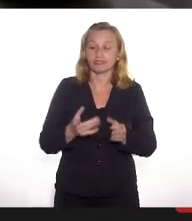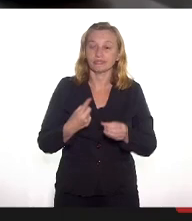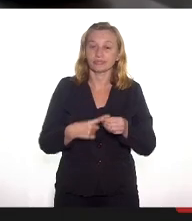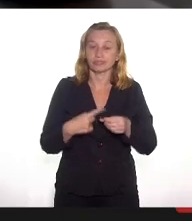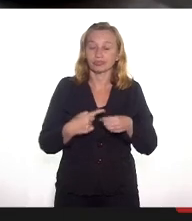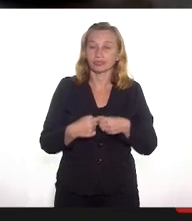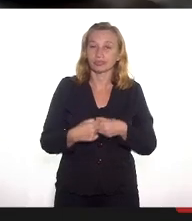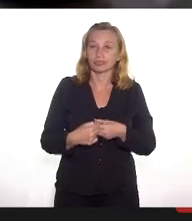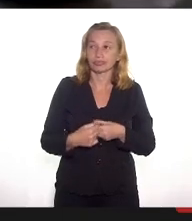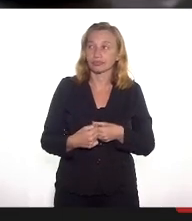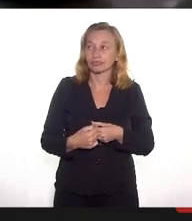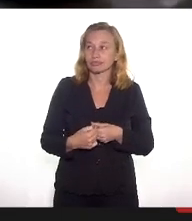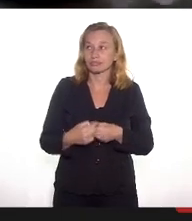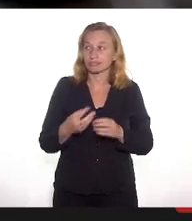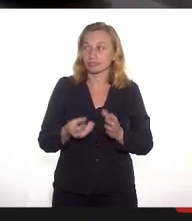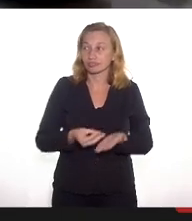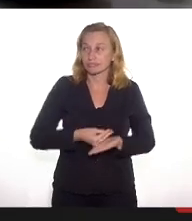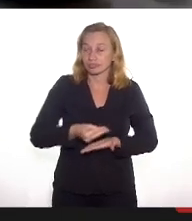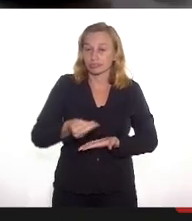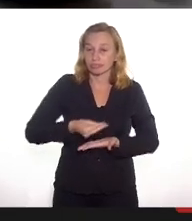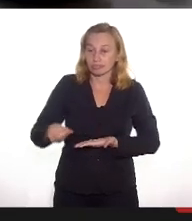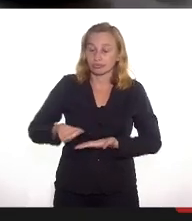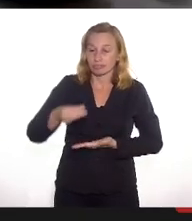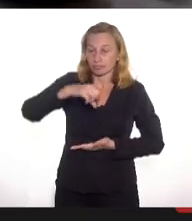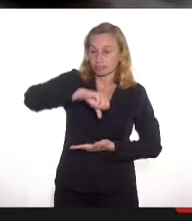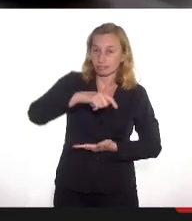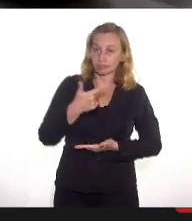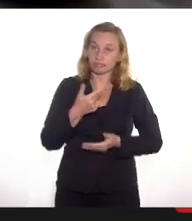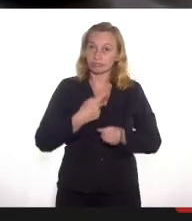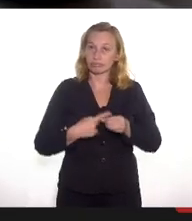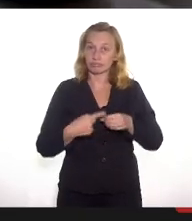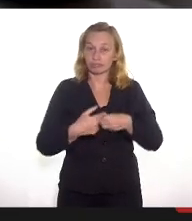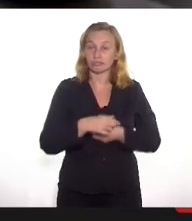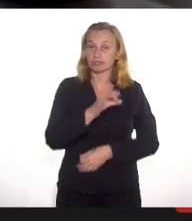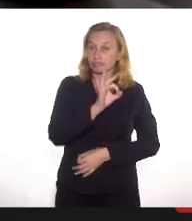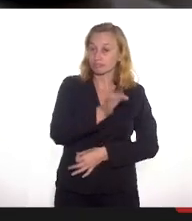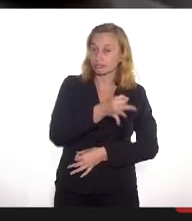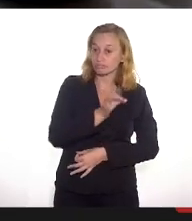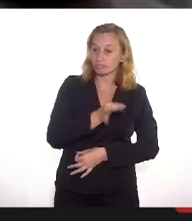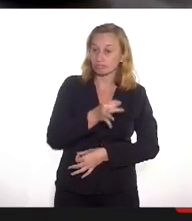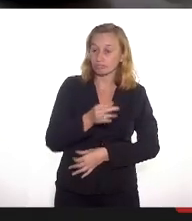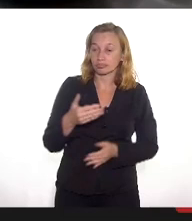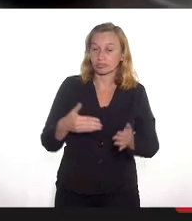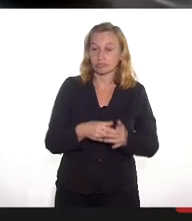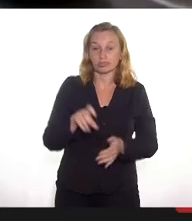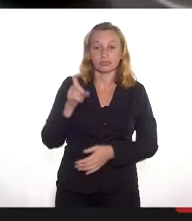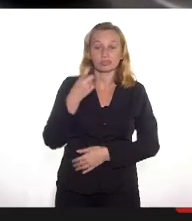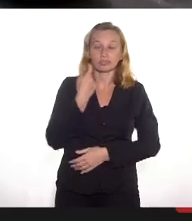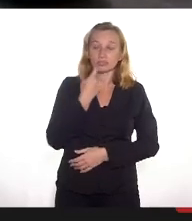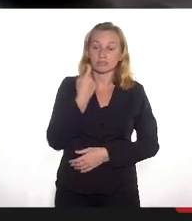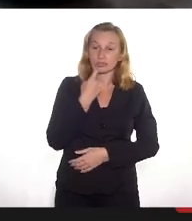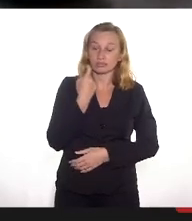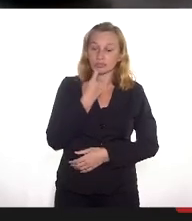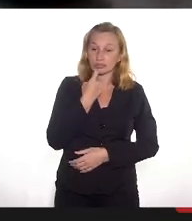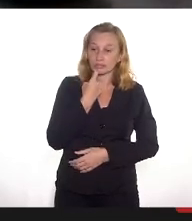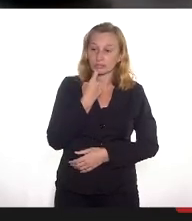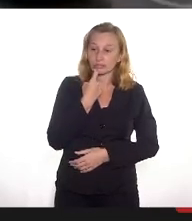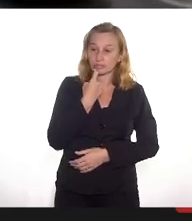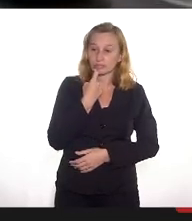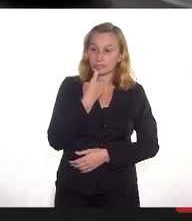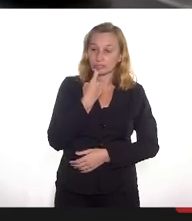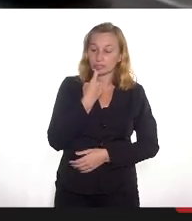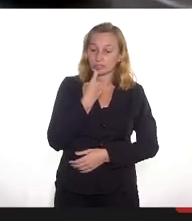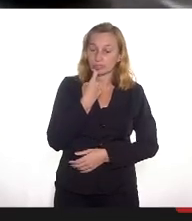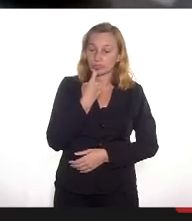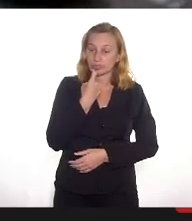SP posso entregar hoje vacina nos 92 municípios provavelmente até sexta-feira essa vacina Vamos tomar se não chegava